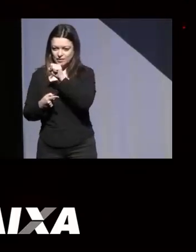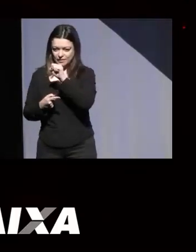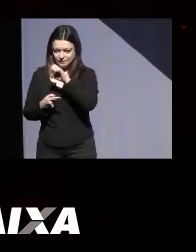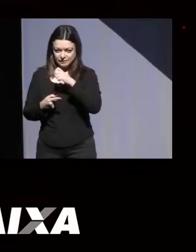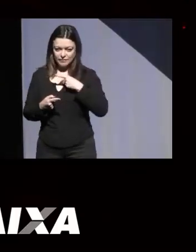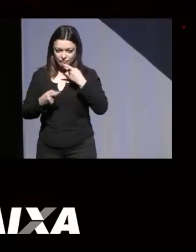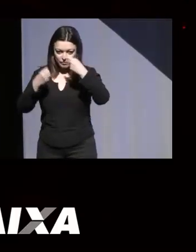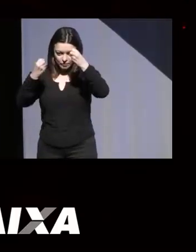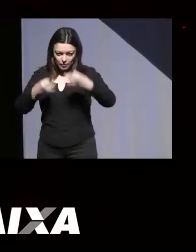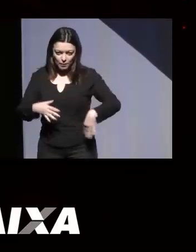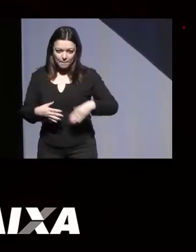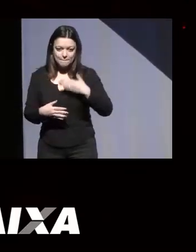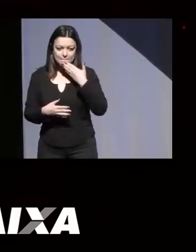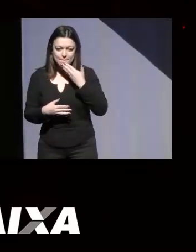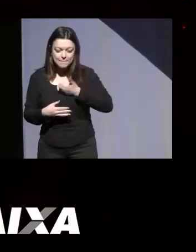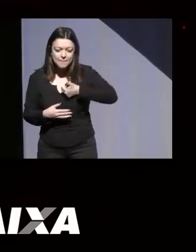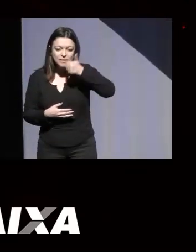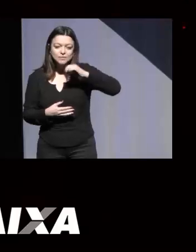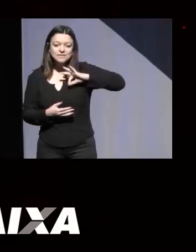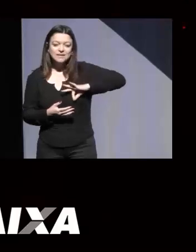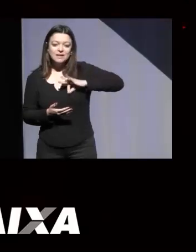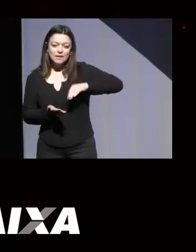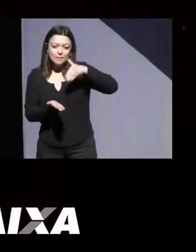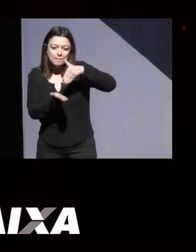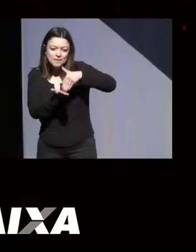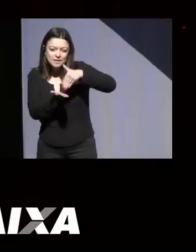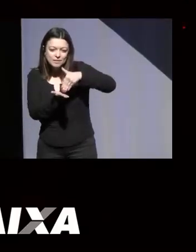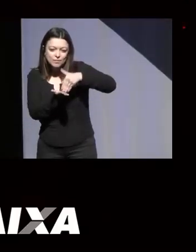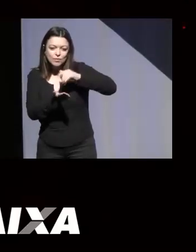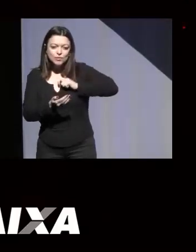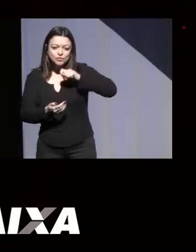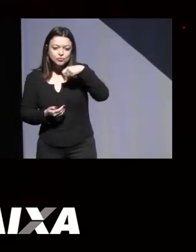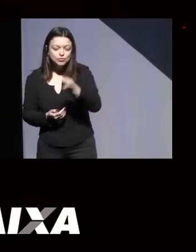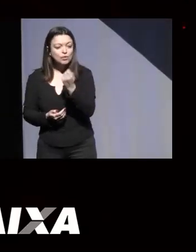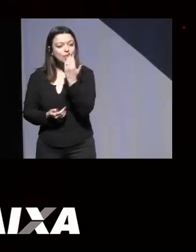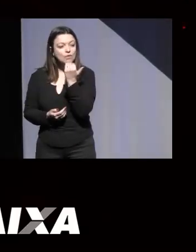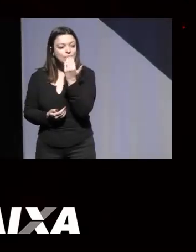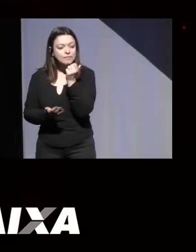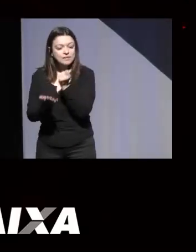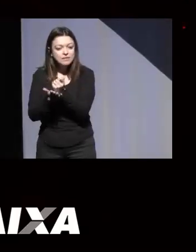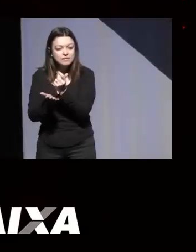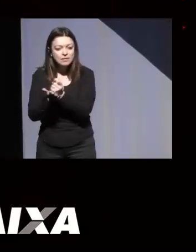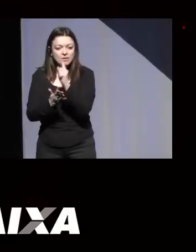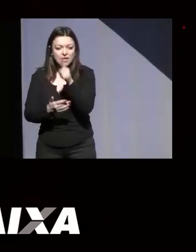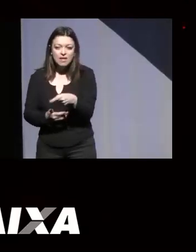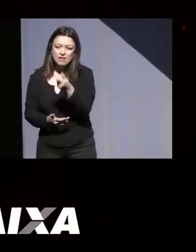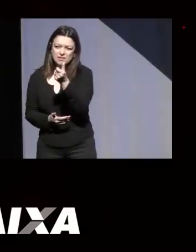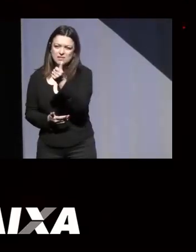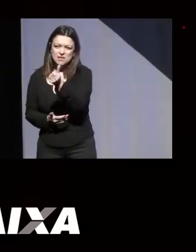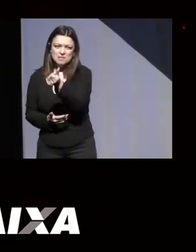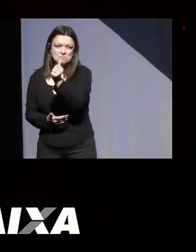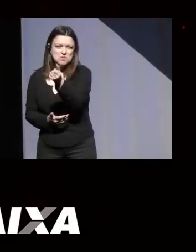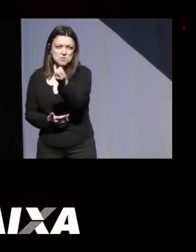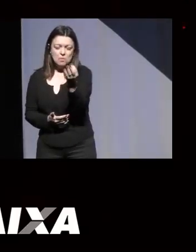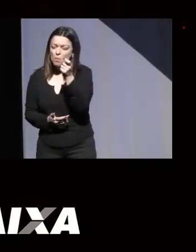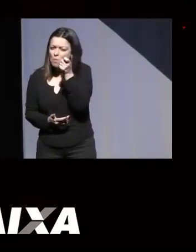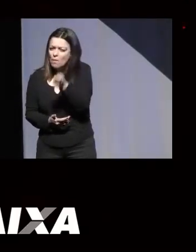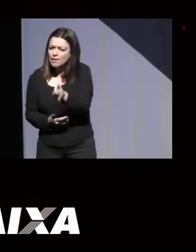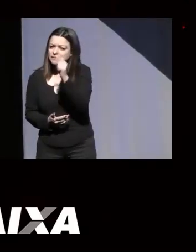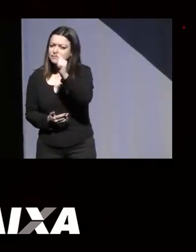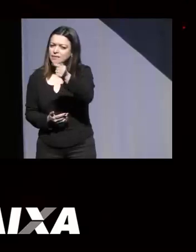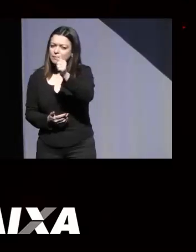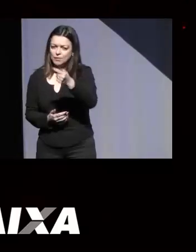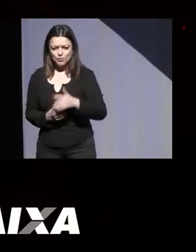valor ideal do salário mínimo, com base na cesta básica nacional, é 6 mil, quase 7 mil. Por